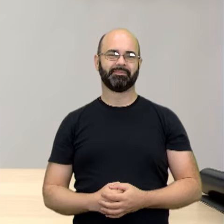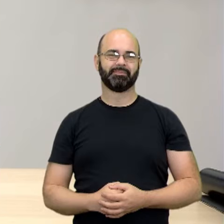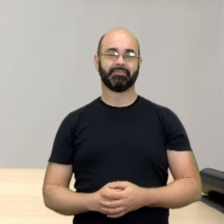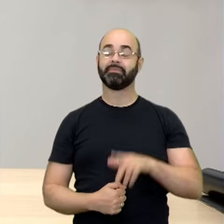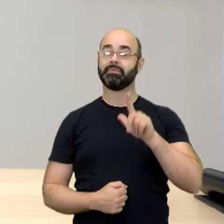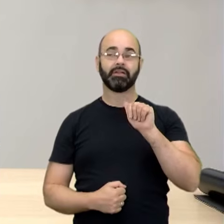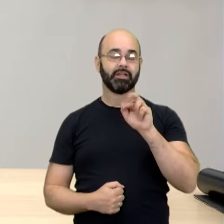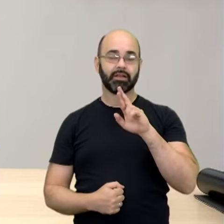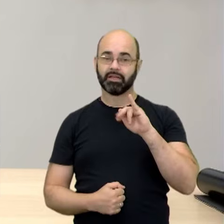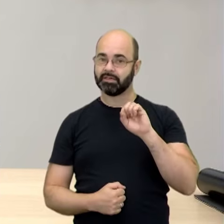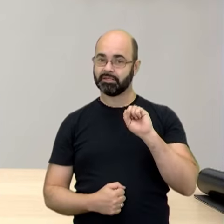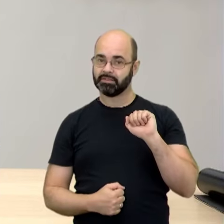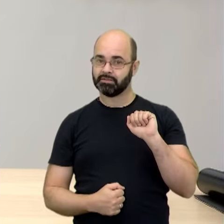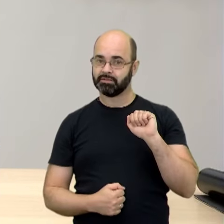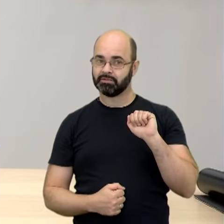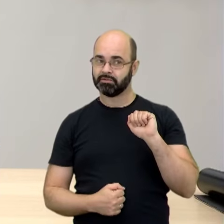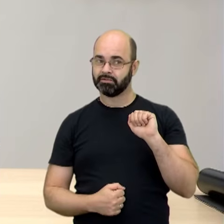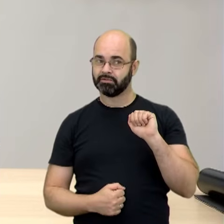Lari?